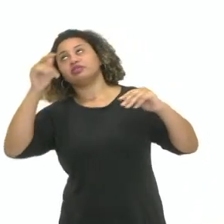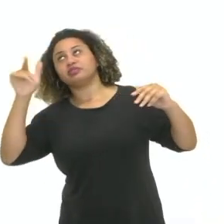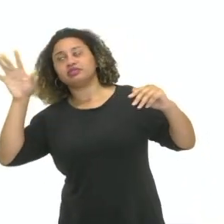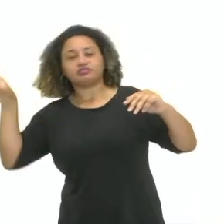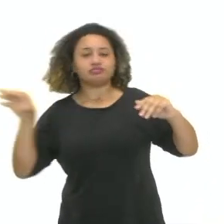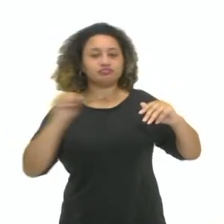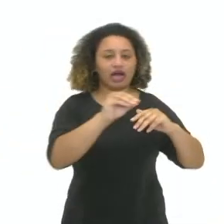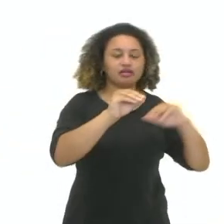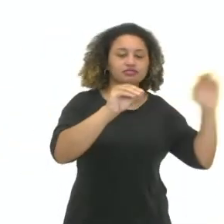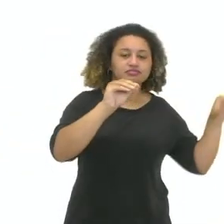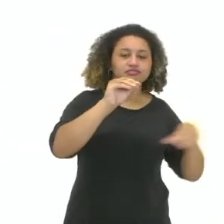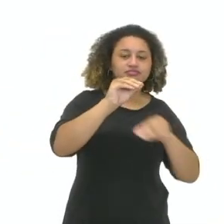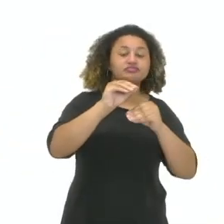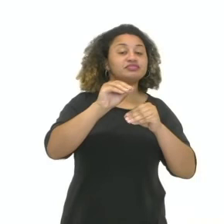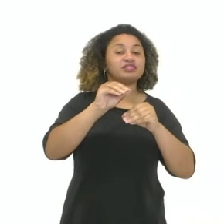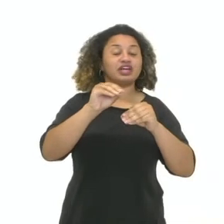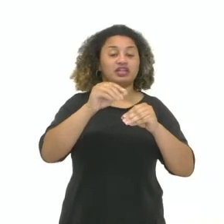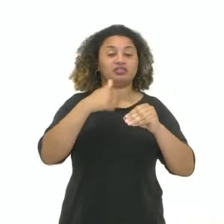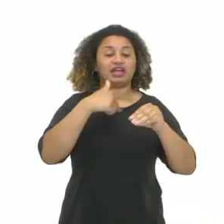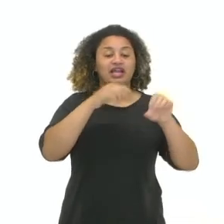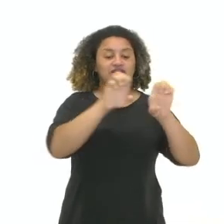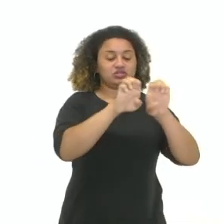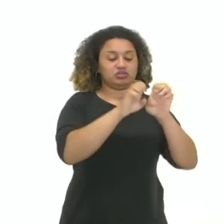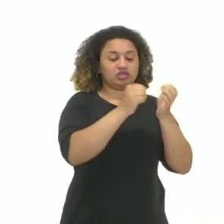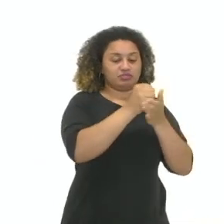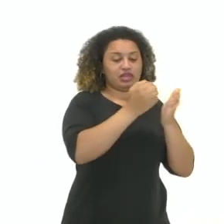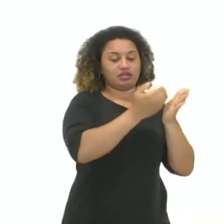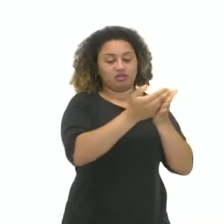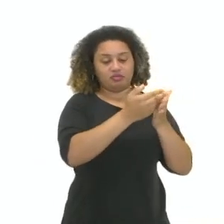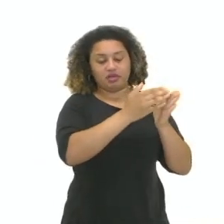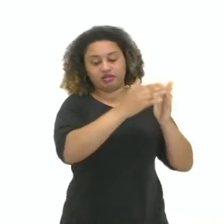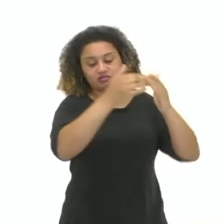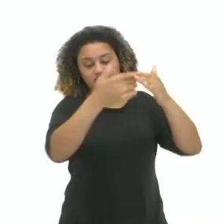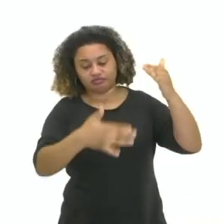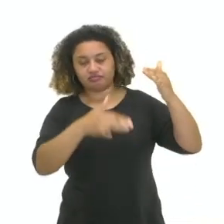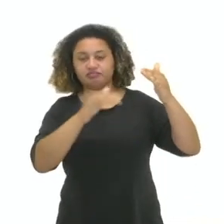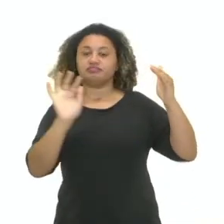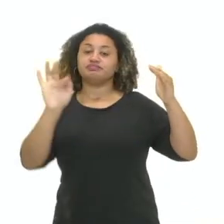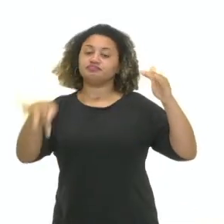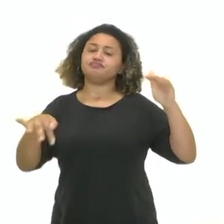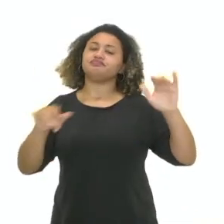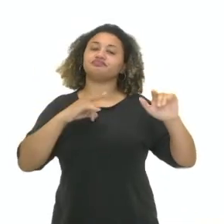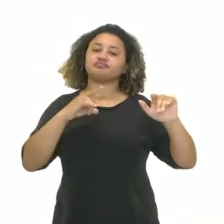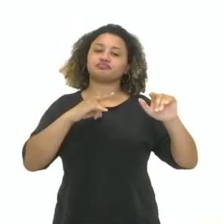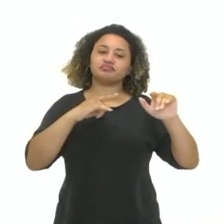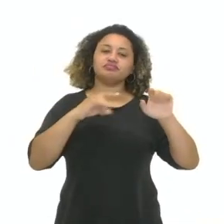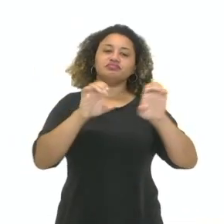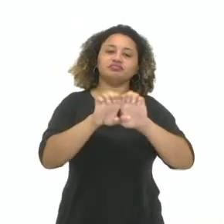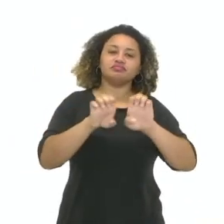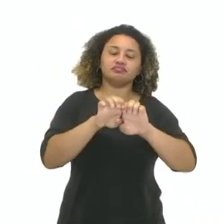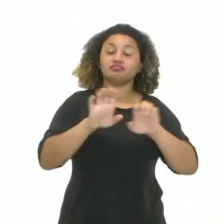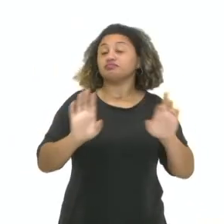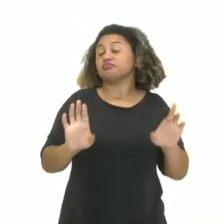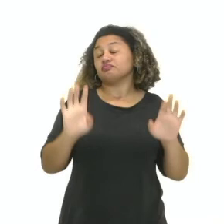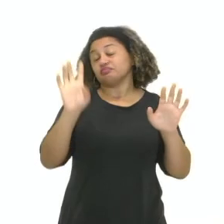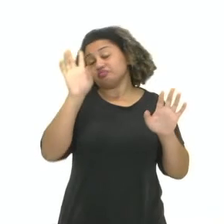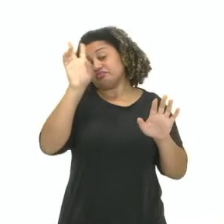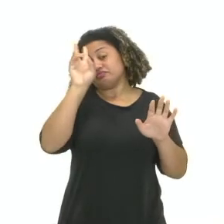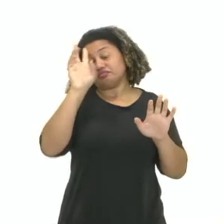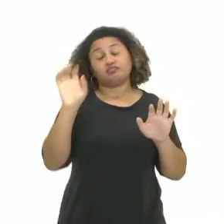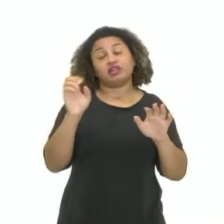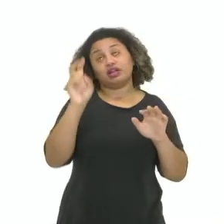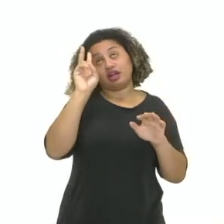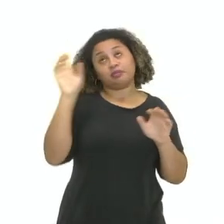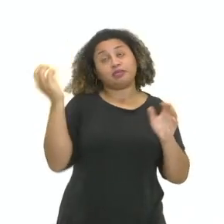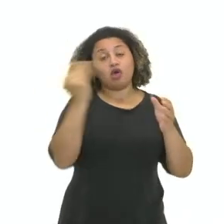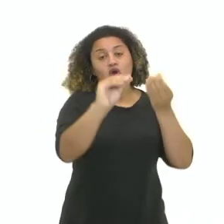estruturação clássica de início, meio e fim. Coloca os fatos ao acaso sem se preocupar com a ordem. Em Memórias Póstumas de